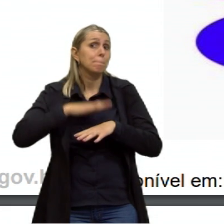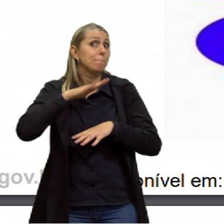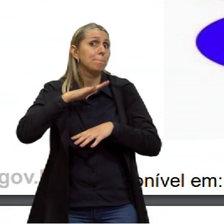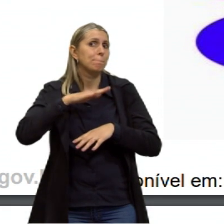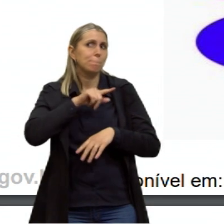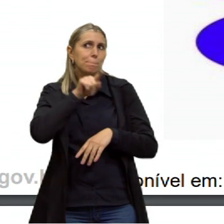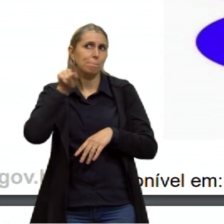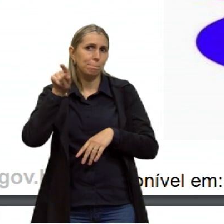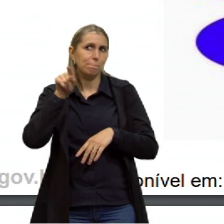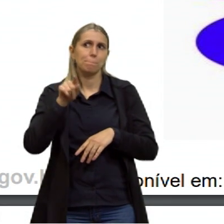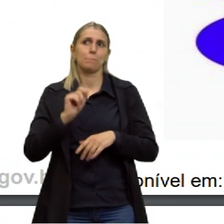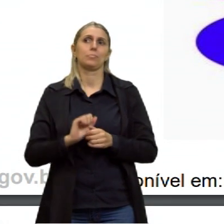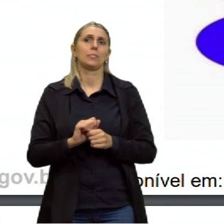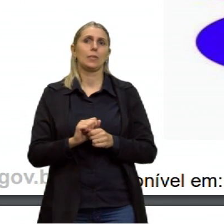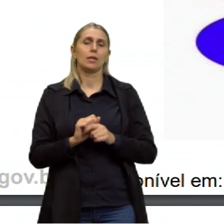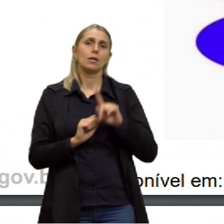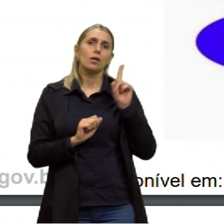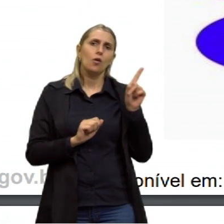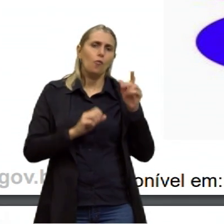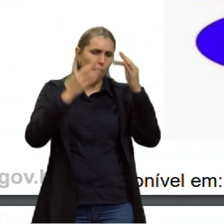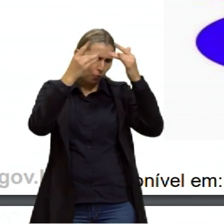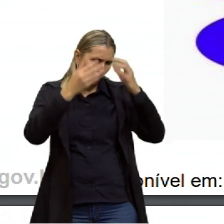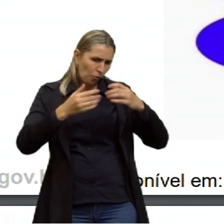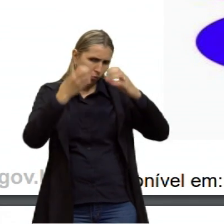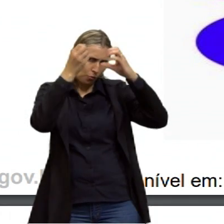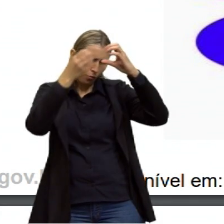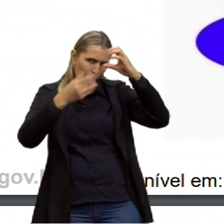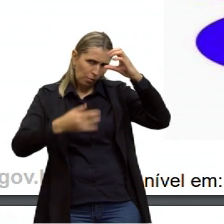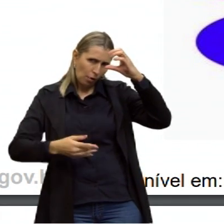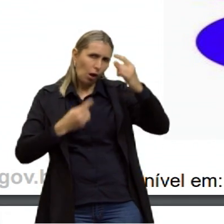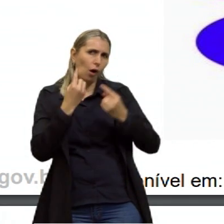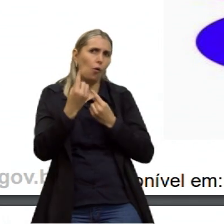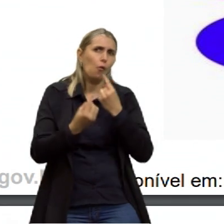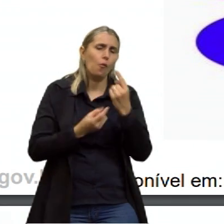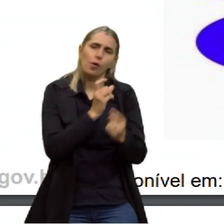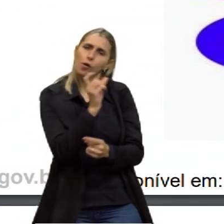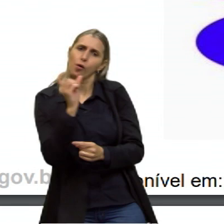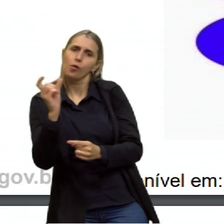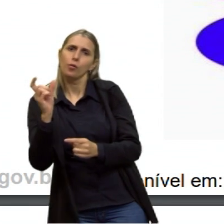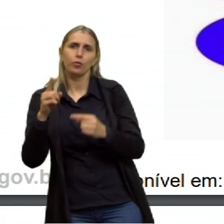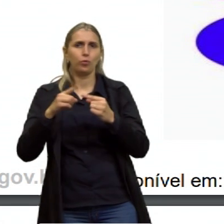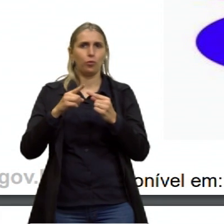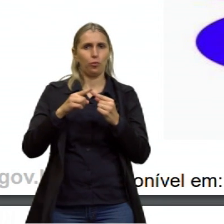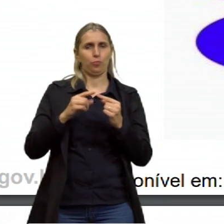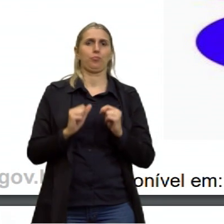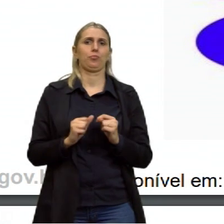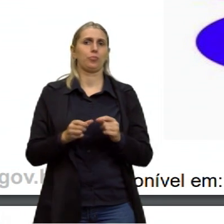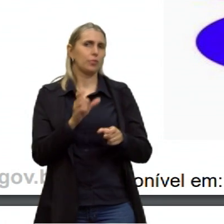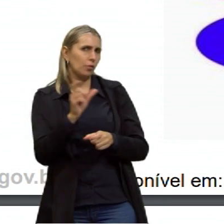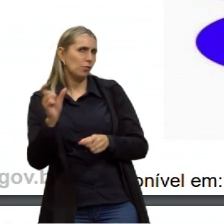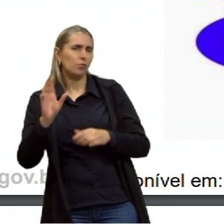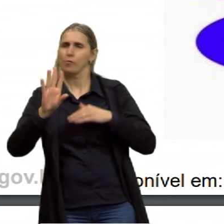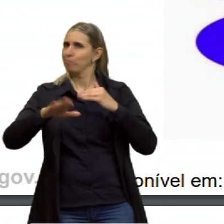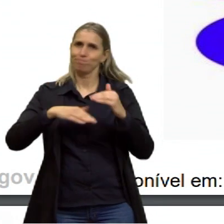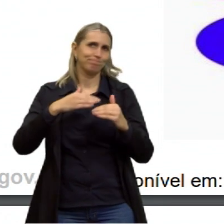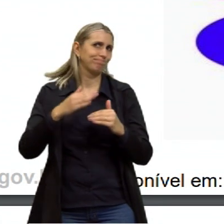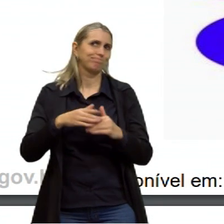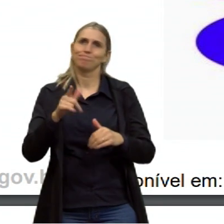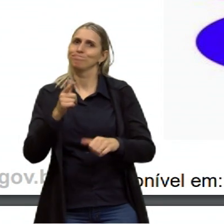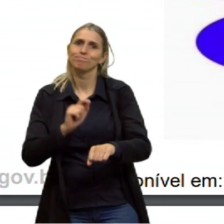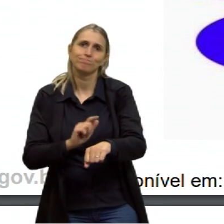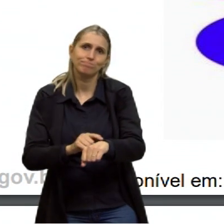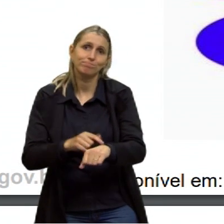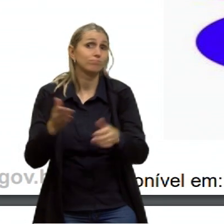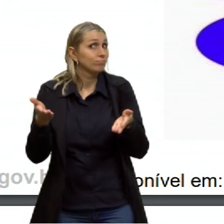ele com vocês tá eu vou destrinchar algumas dessas classes gramaticais não vão ser todas porque não vai dar tempo